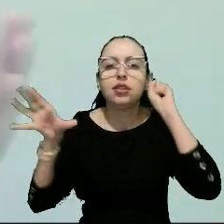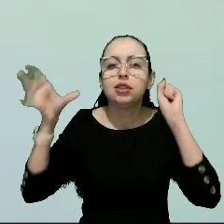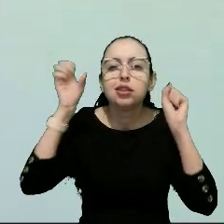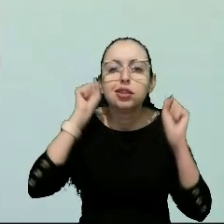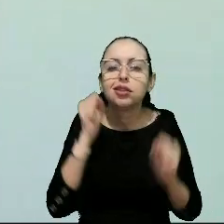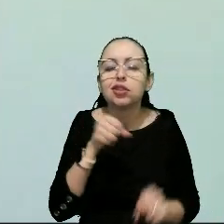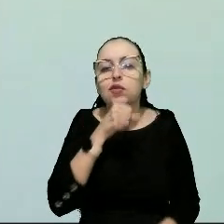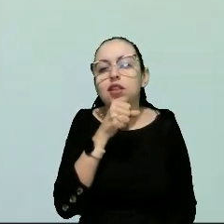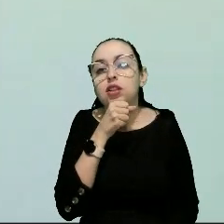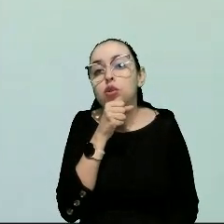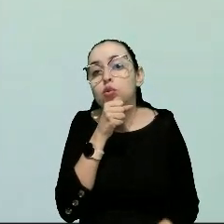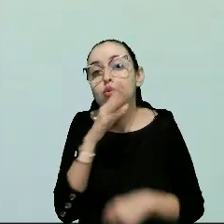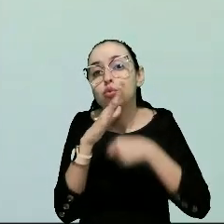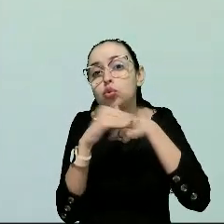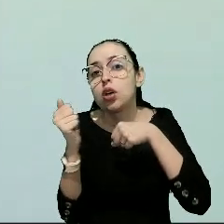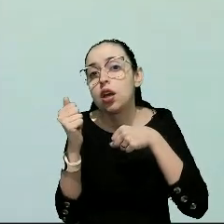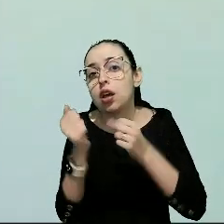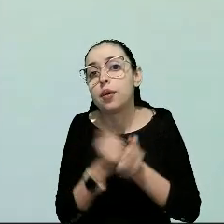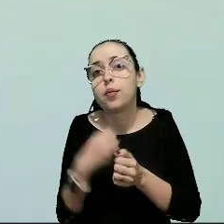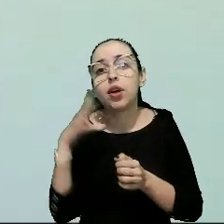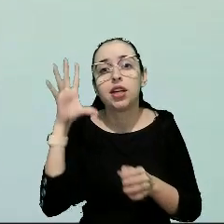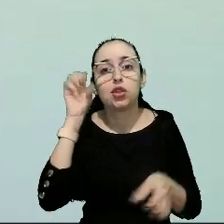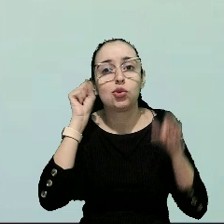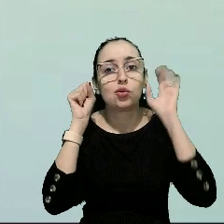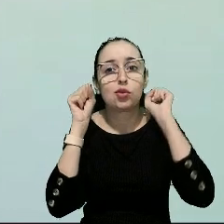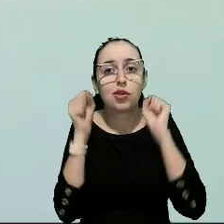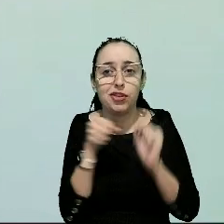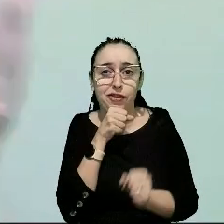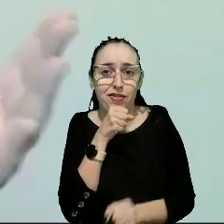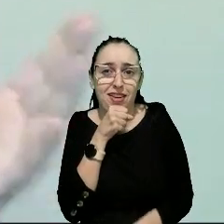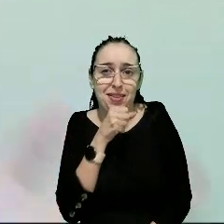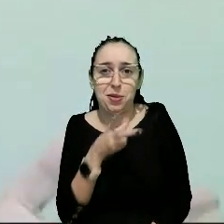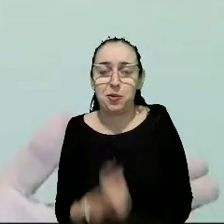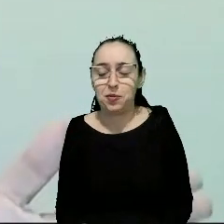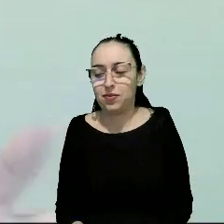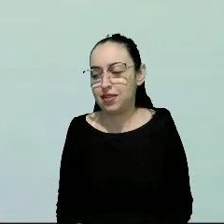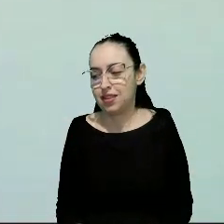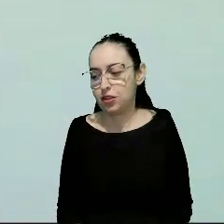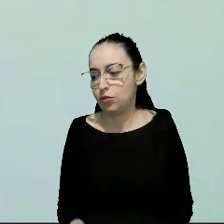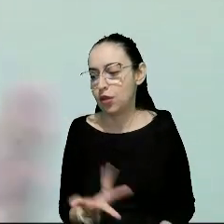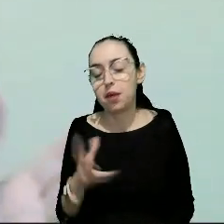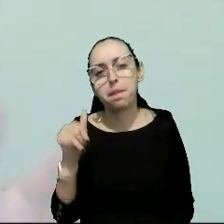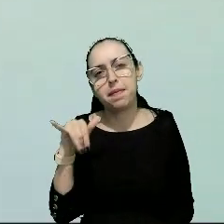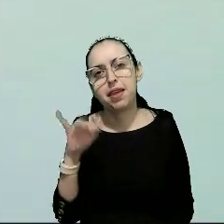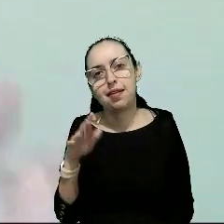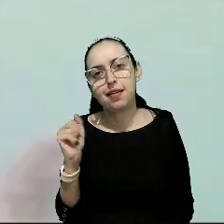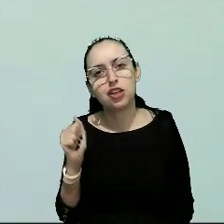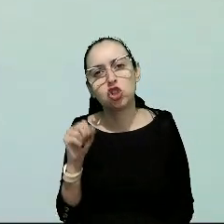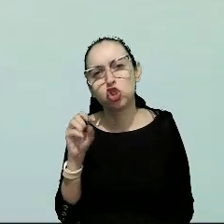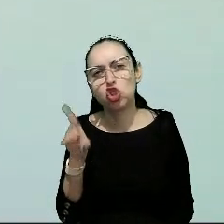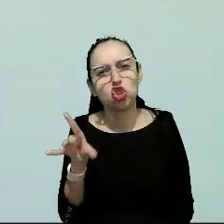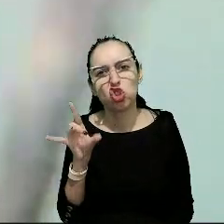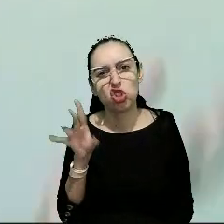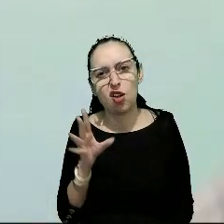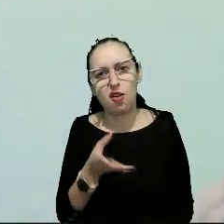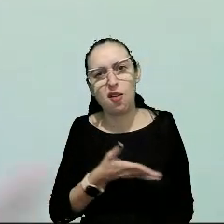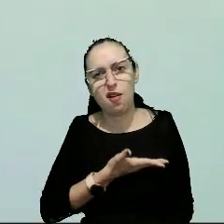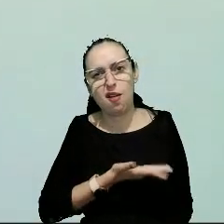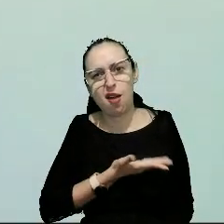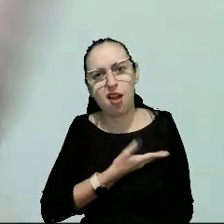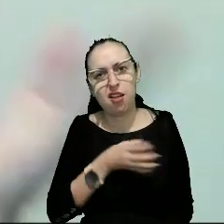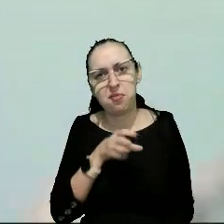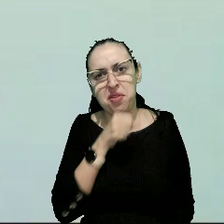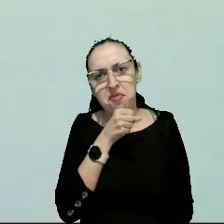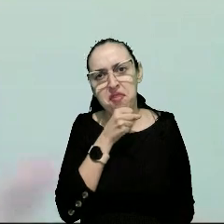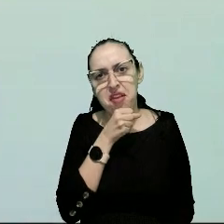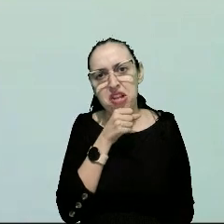tantos velhos, né? Eles me chamam de escutadora de velhinhos, que eles ficam assim, nossa, Miriam, como você só tem amigo velho,